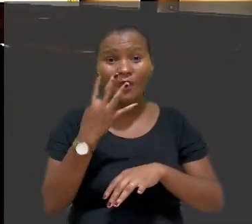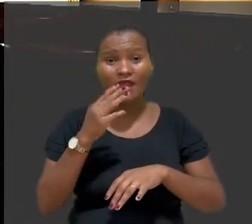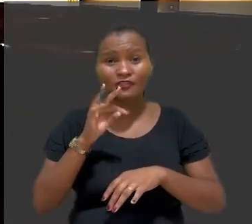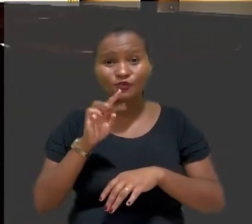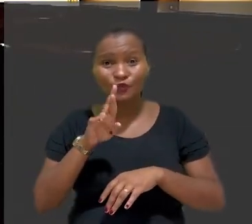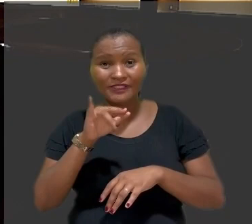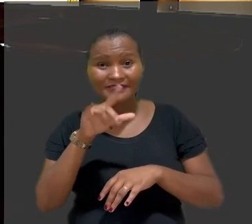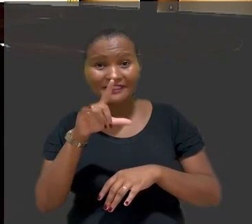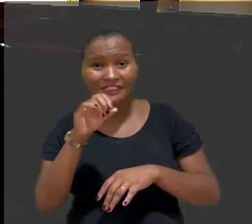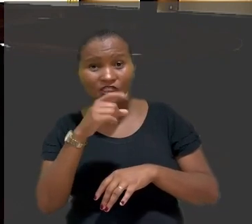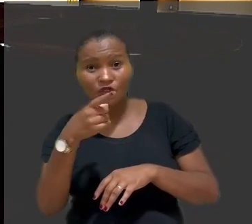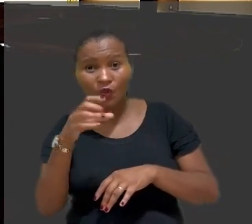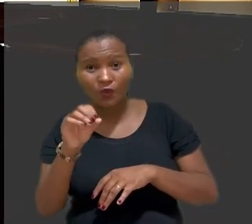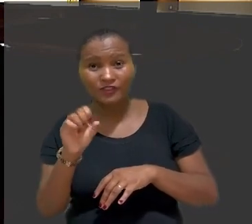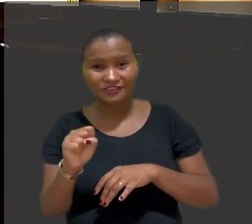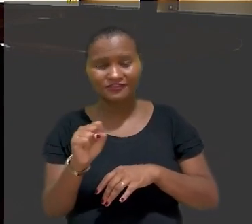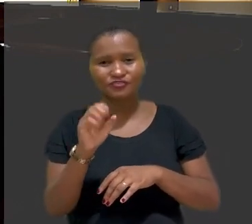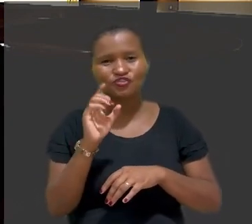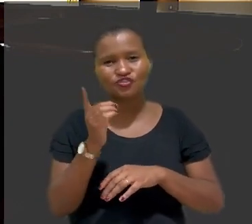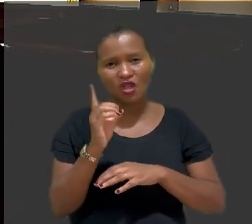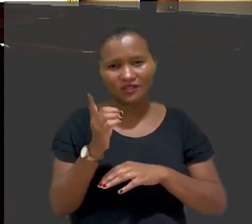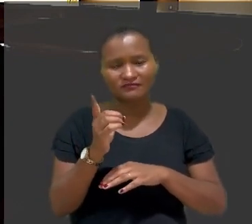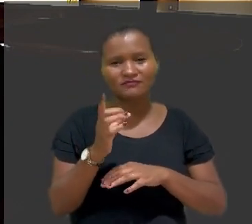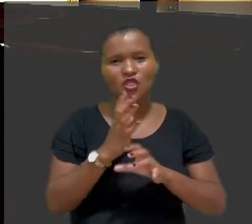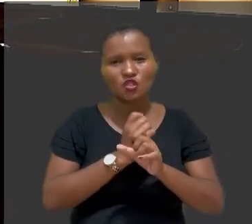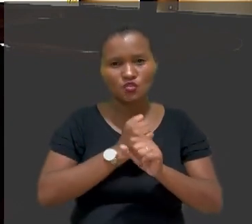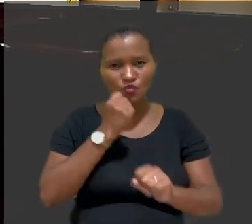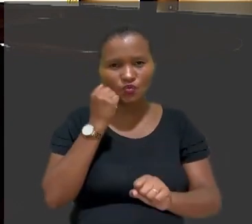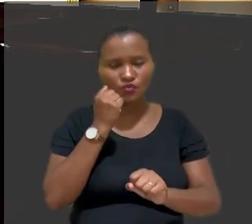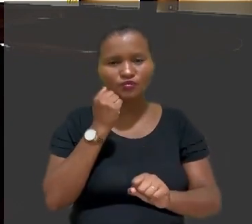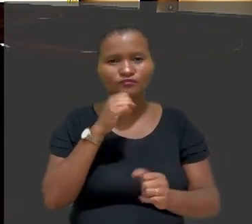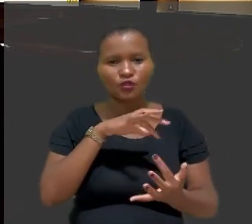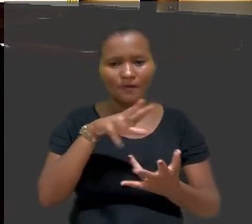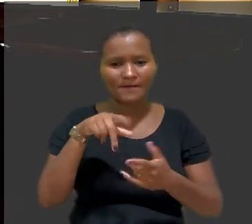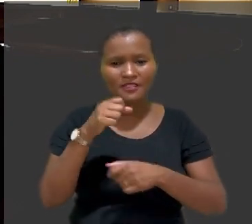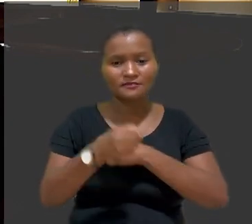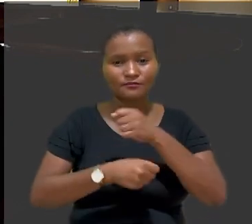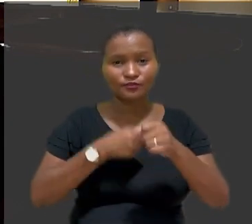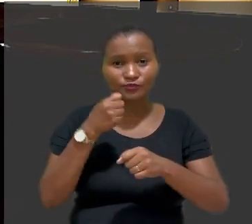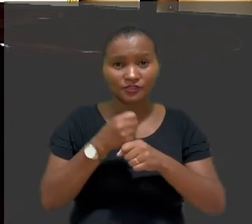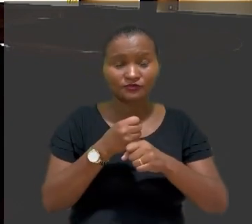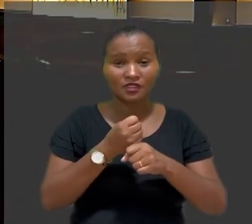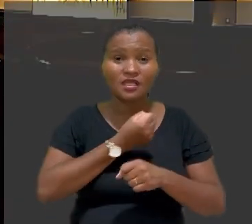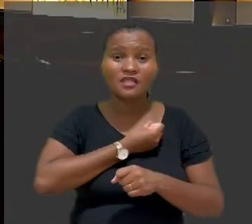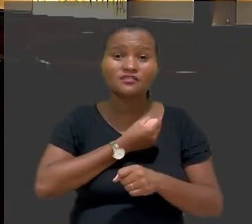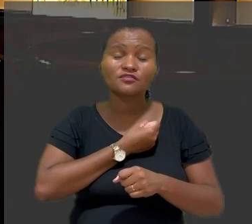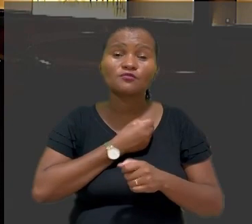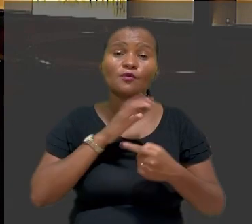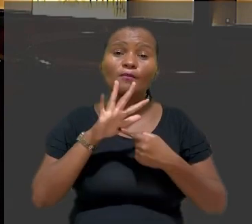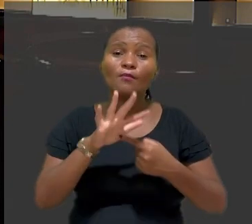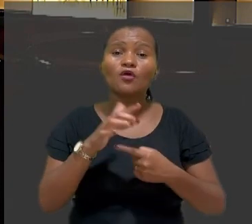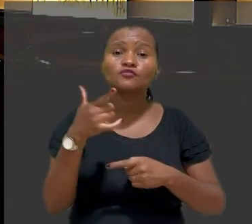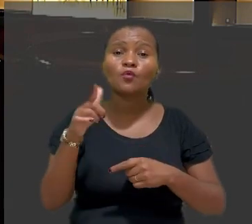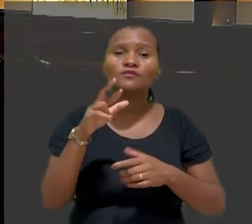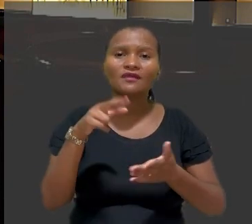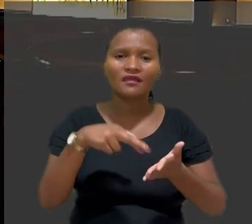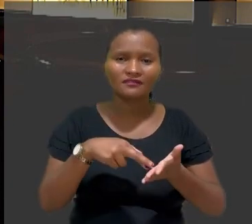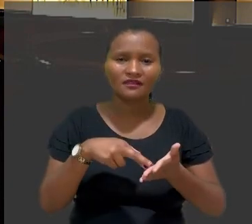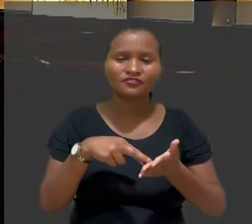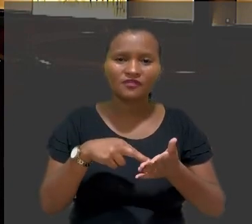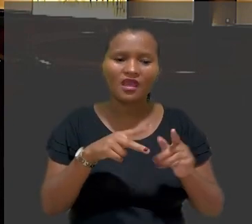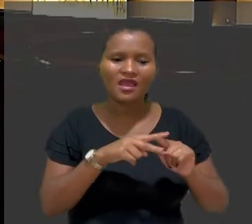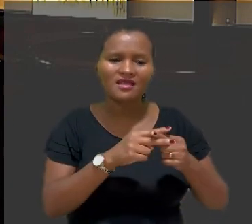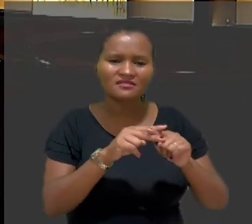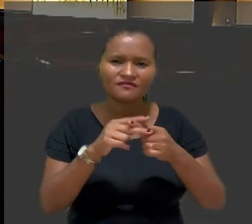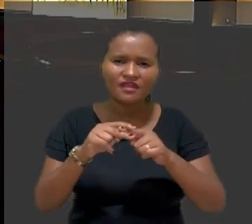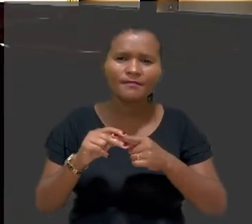de gerar mais de 4 trilhões de dólares em lucros corporativos globais por ano. E esses números apontam para uma